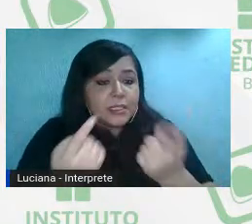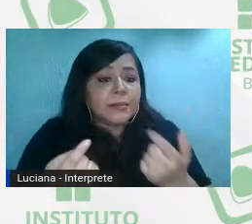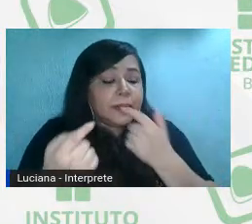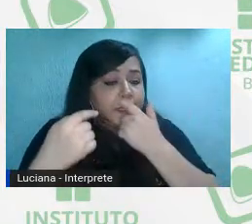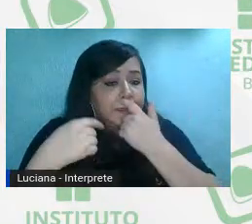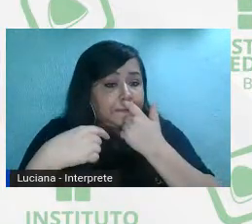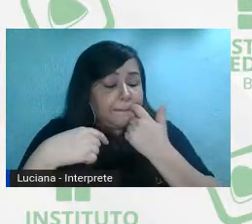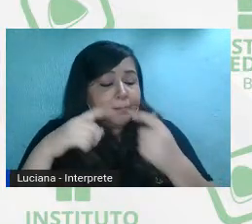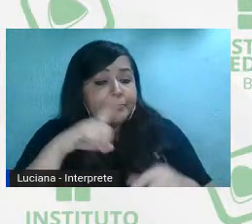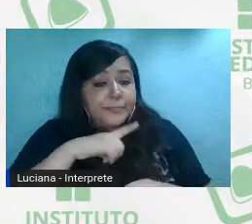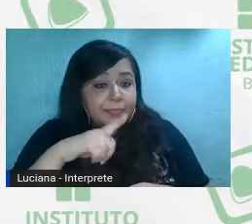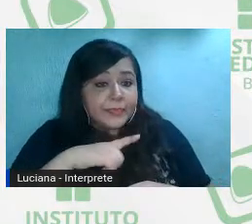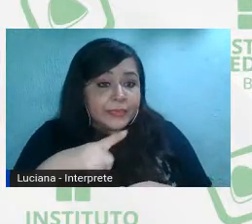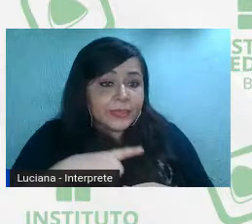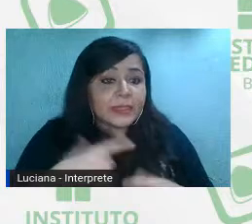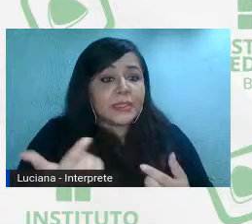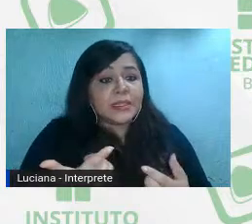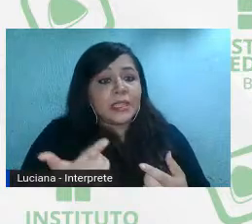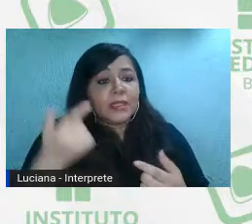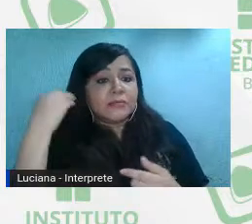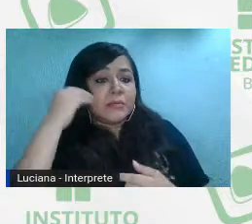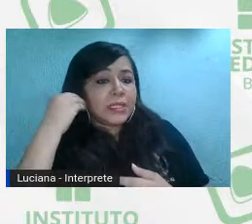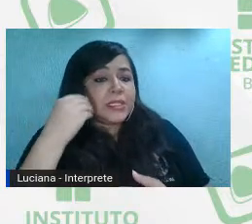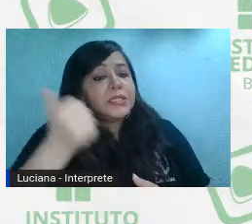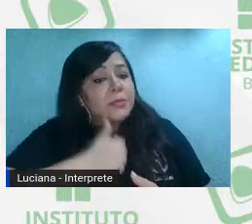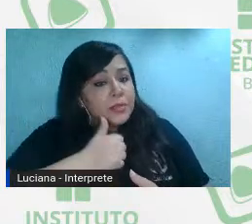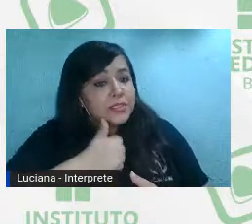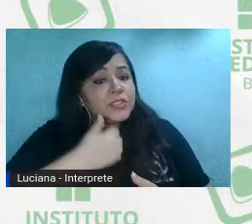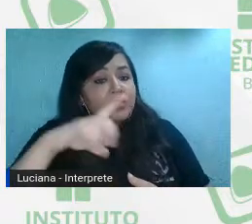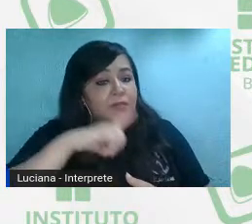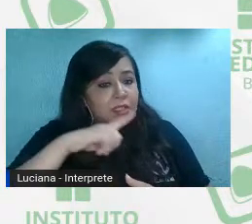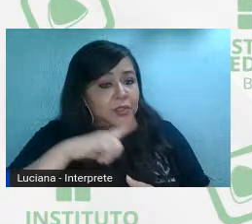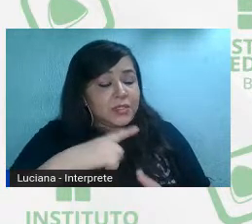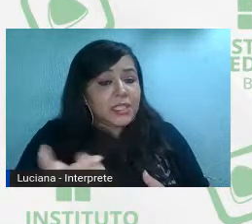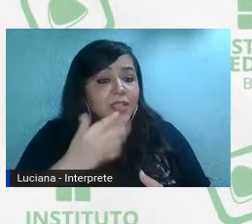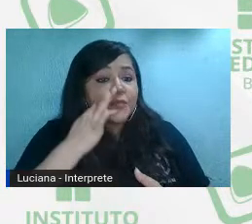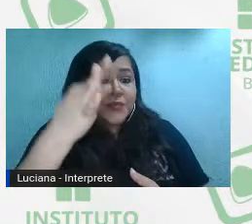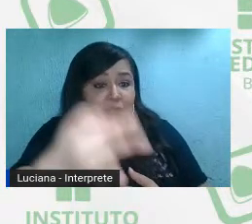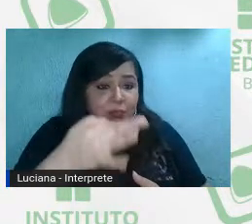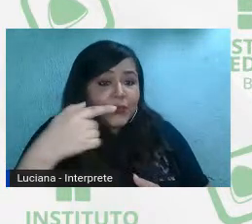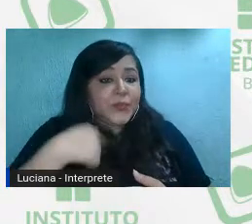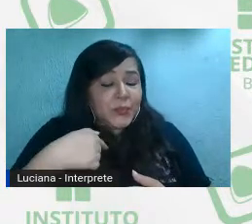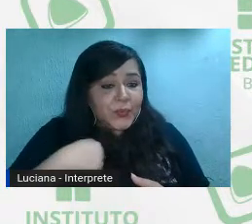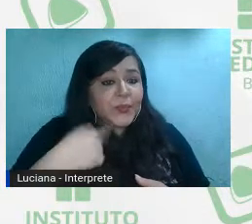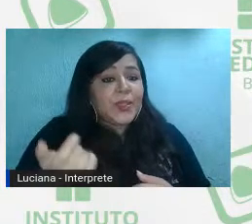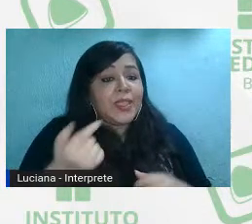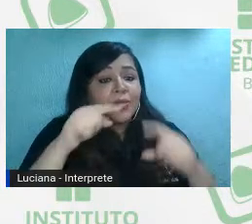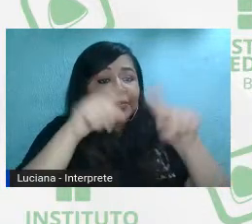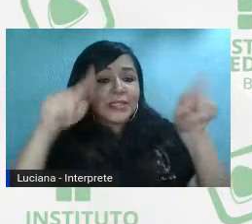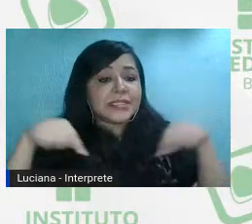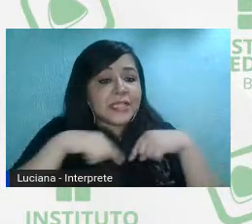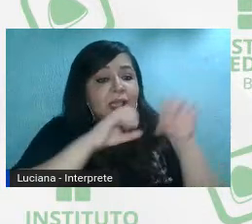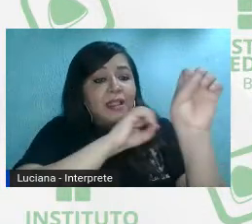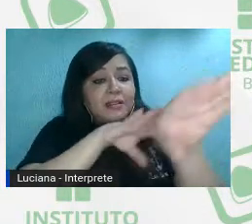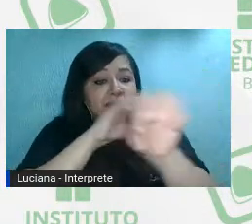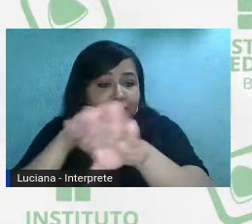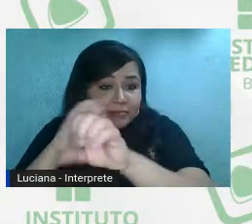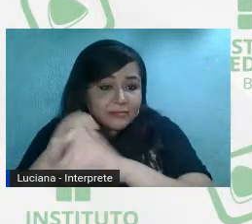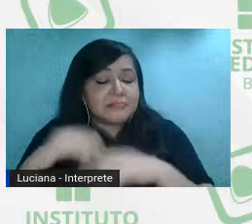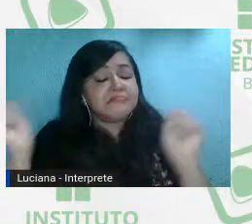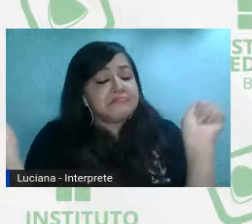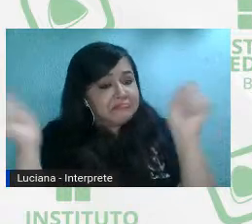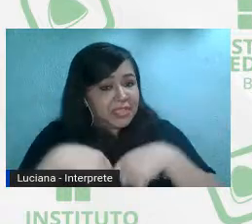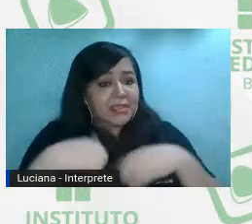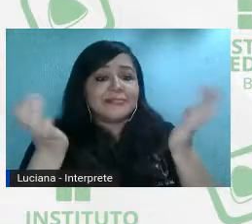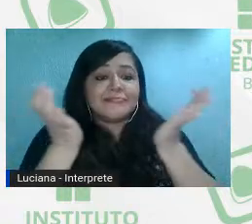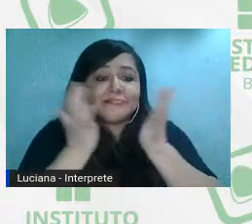positivo contribua bastante para que quando eu esteja atuando como professora, eu possa ser uma professora que dá essa devida atenção.